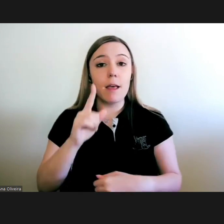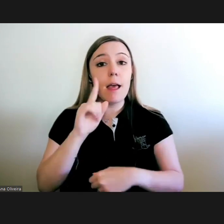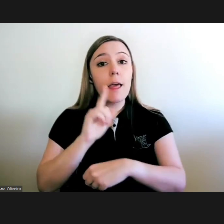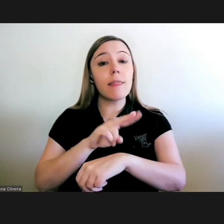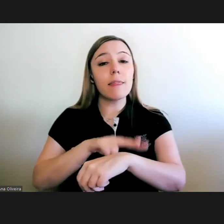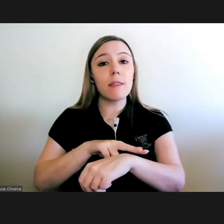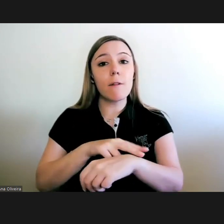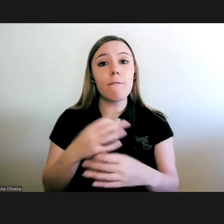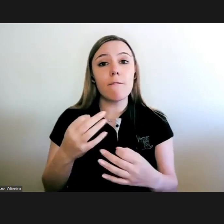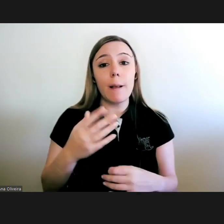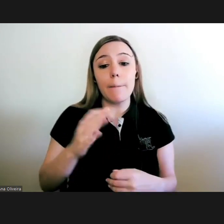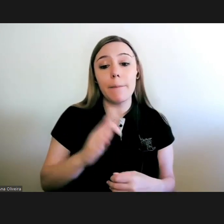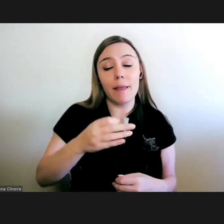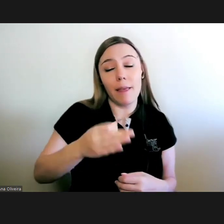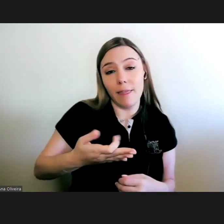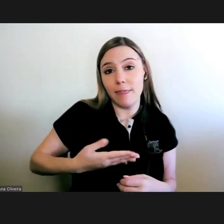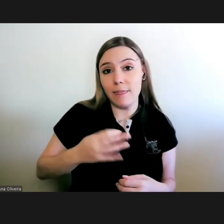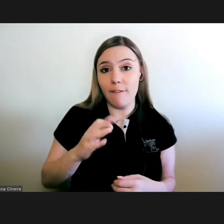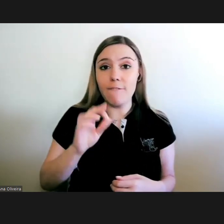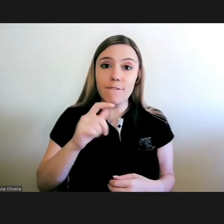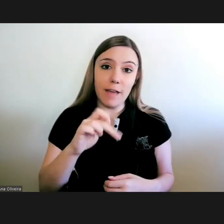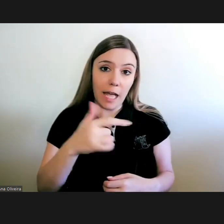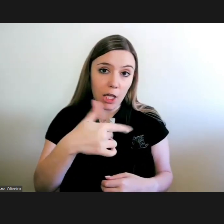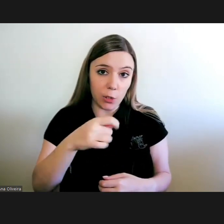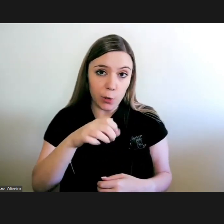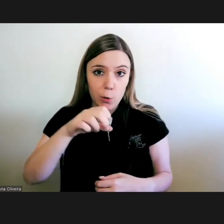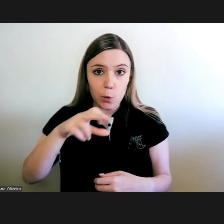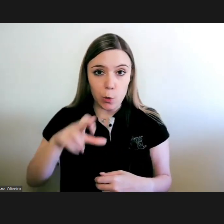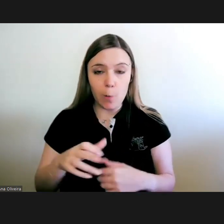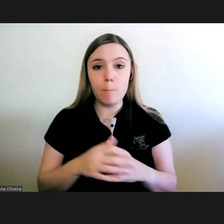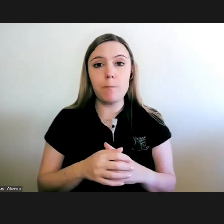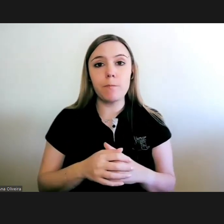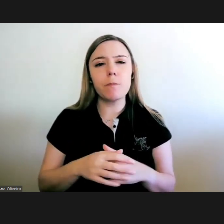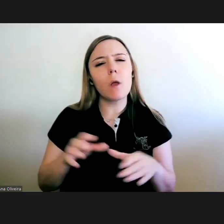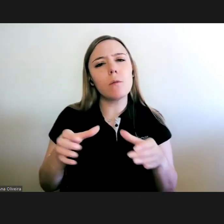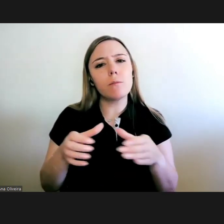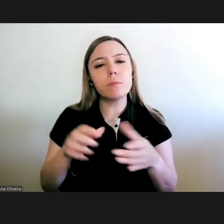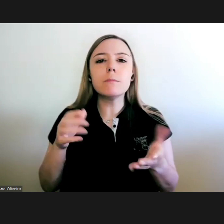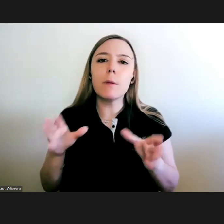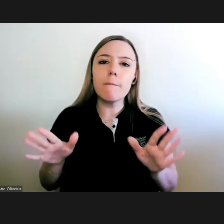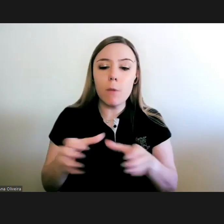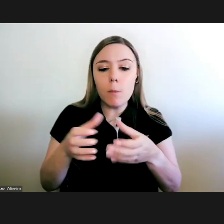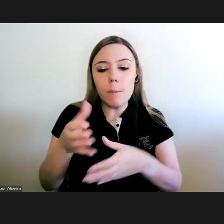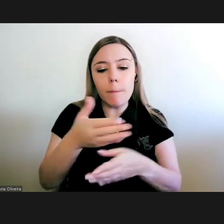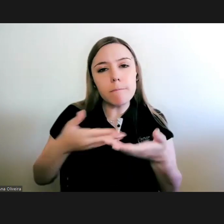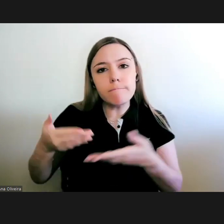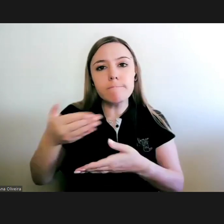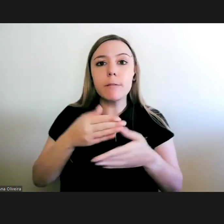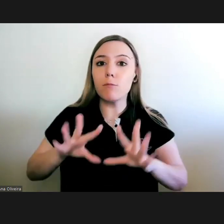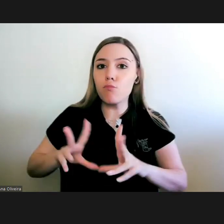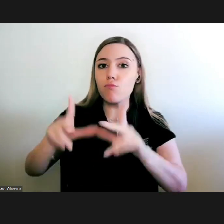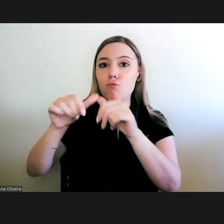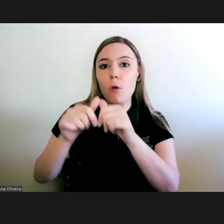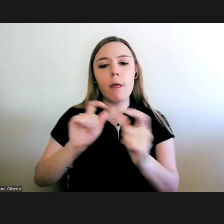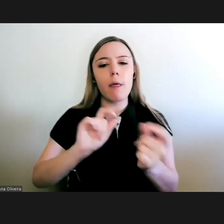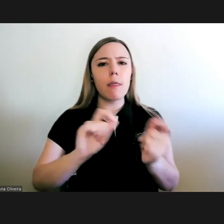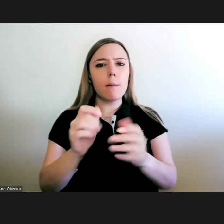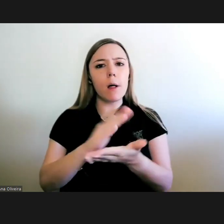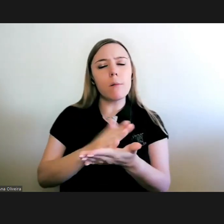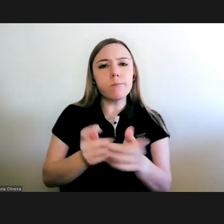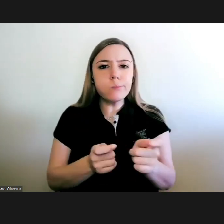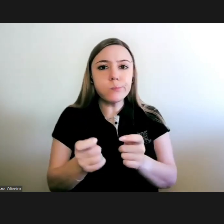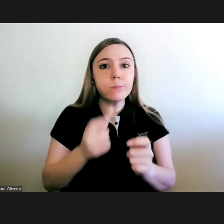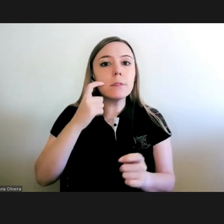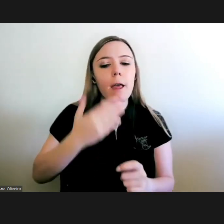P&D Factor, Associação para a Cooperação sobre População e Desenvolvimento. O debate será moderado por David